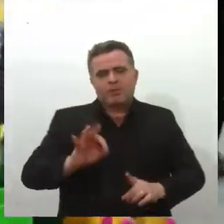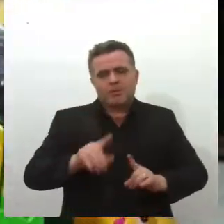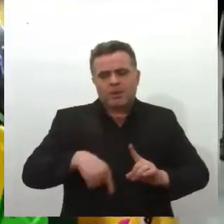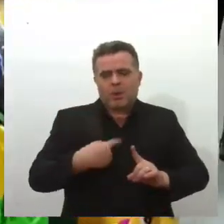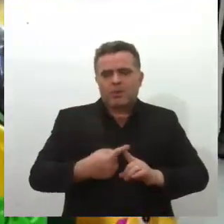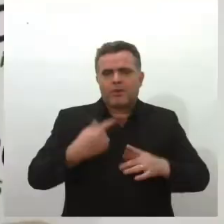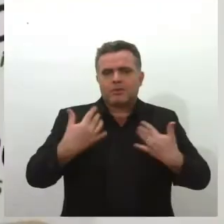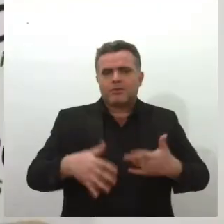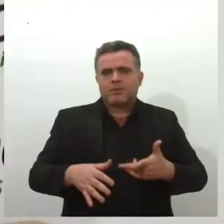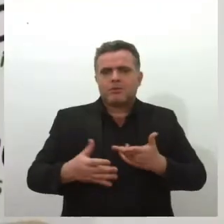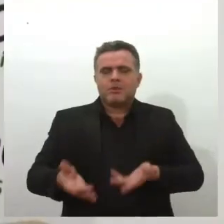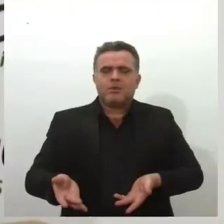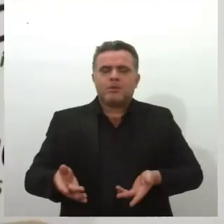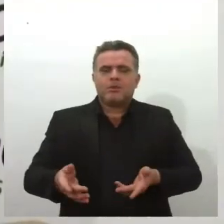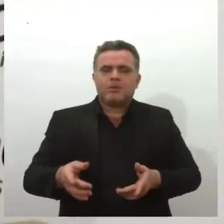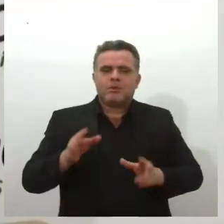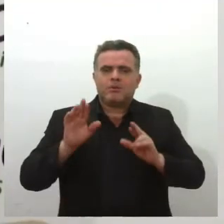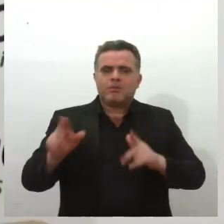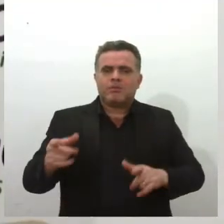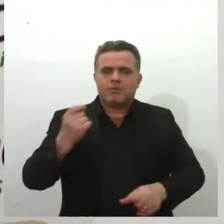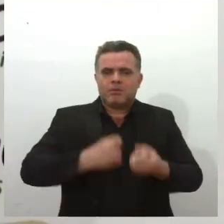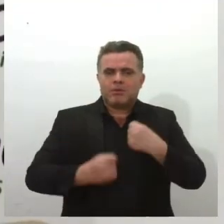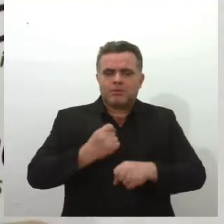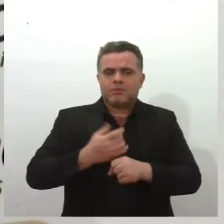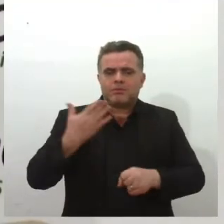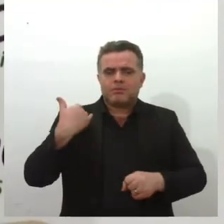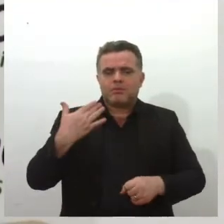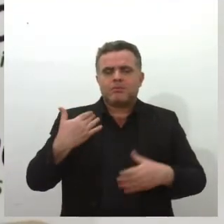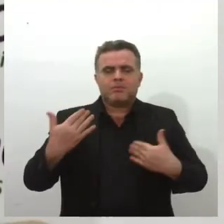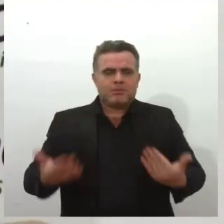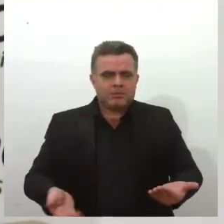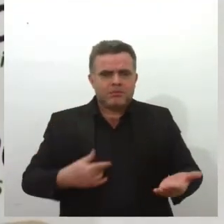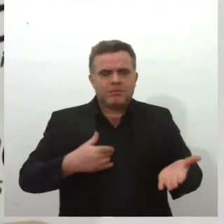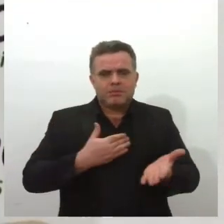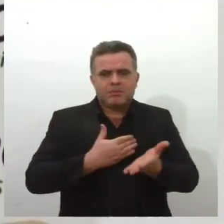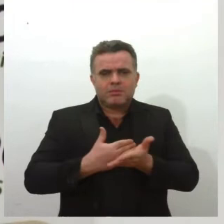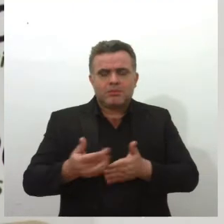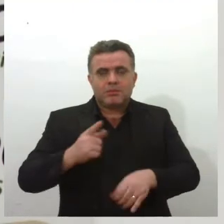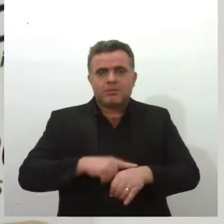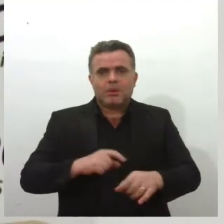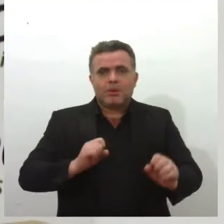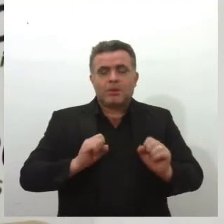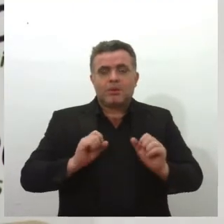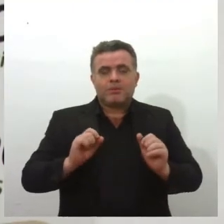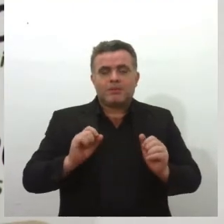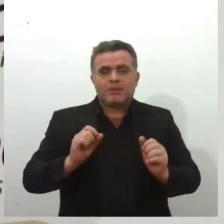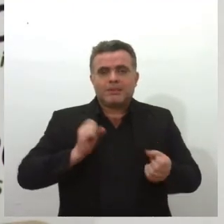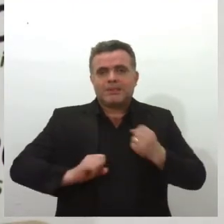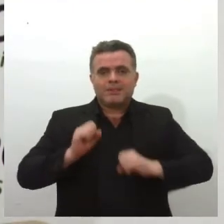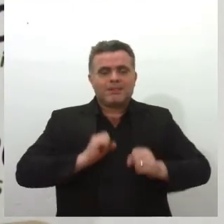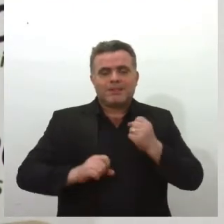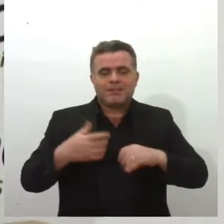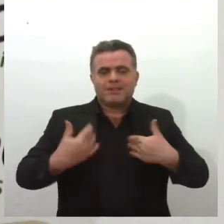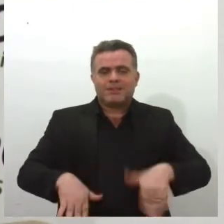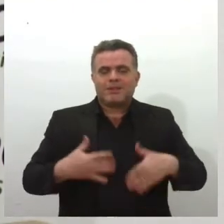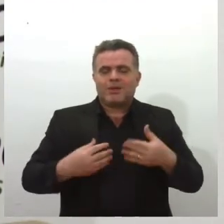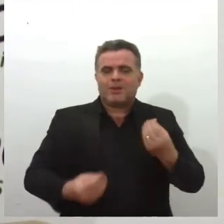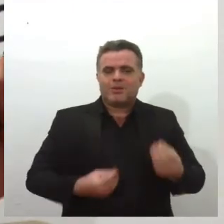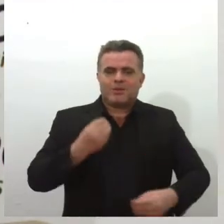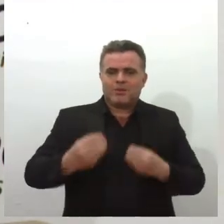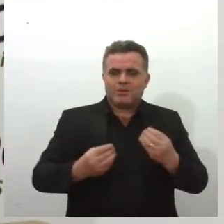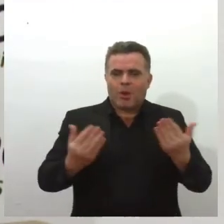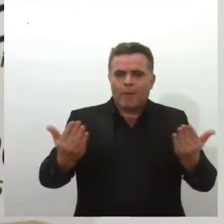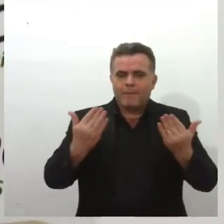do ano passado. A classe empresarial lojista vive um momento de grande expectativa. Realmente, em comparação ao que